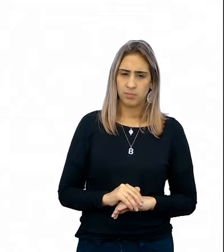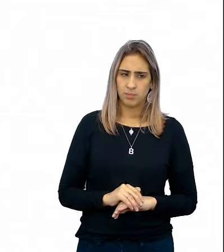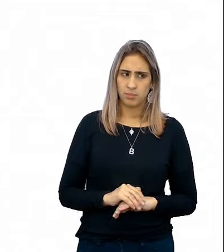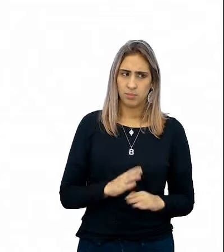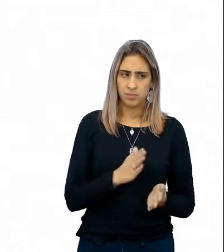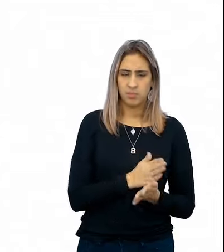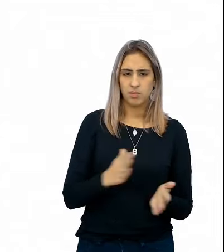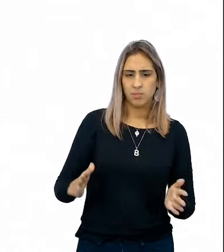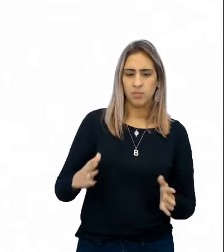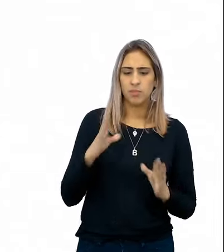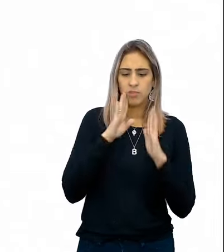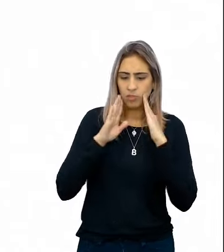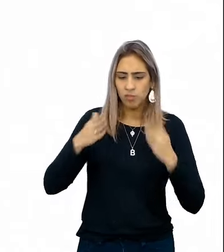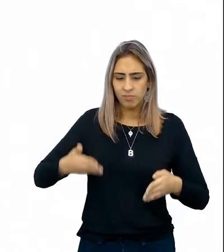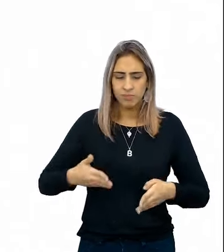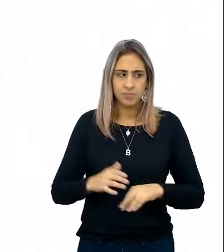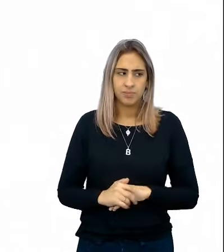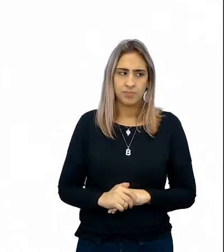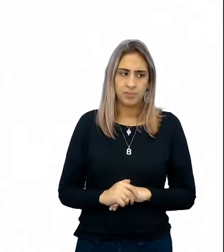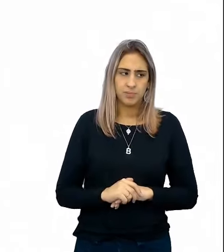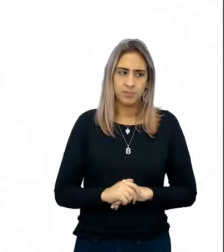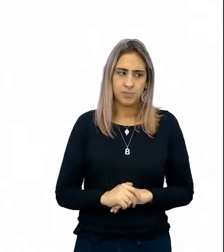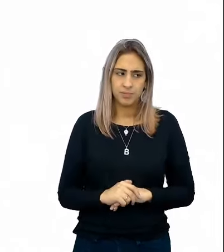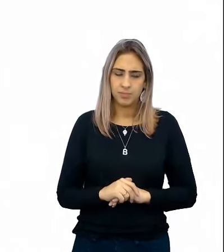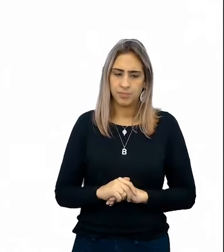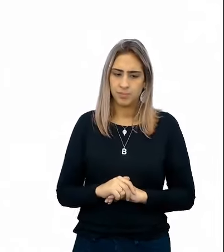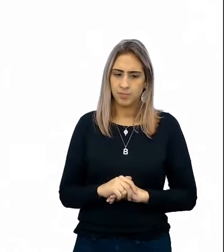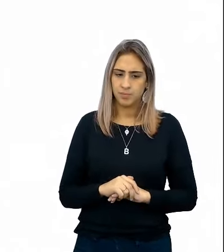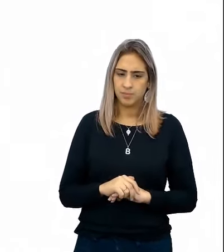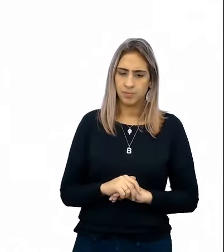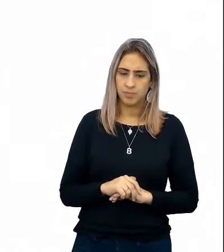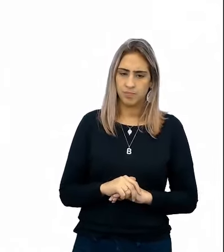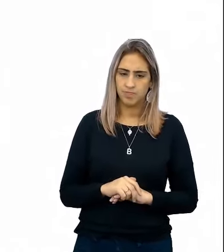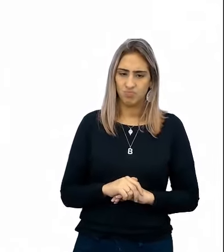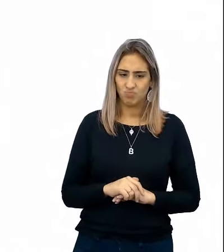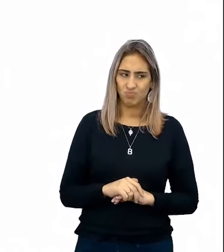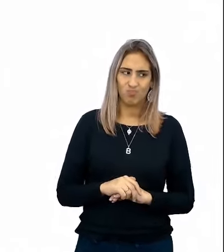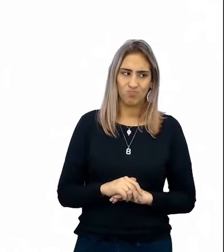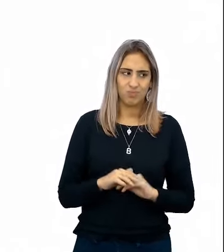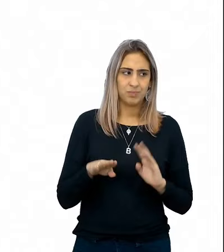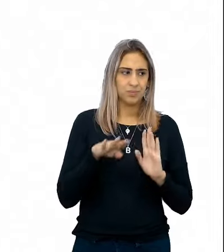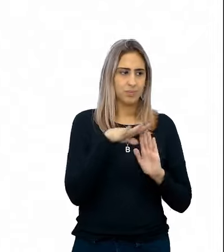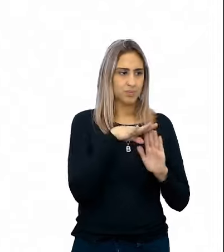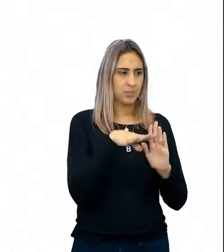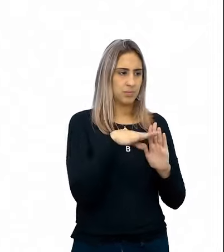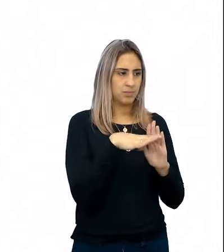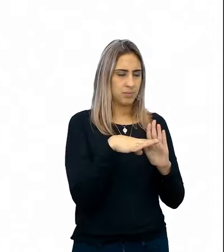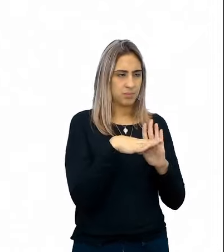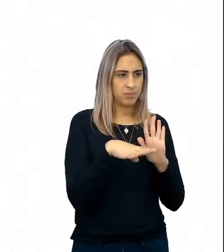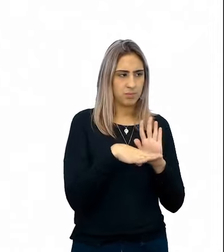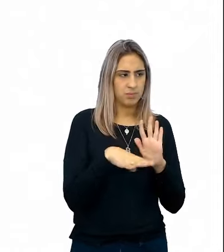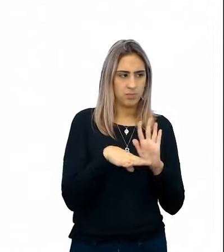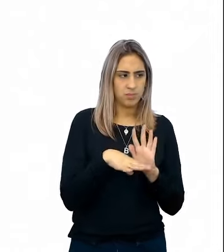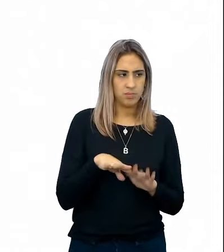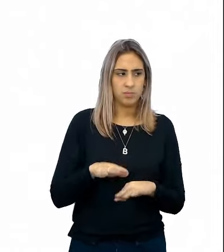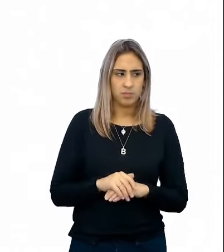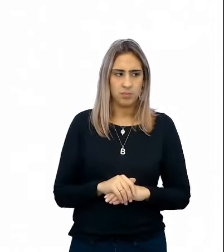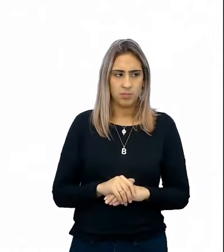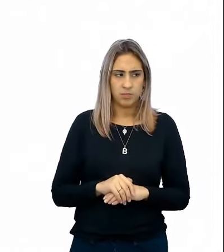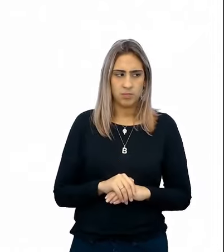considerando o foco nosso, que é a semana de estudos intensivos. Olhar, né, o